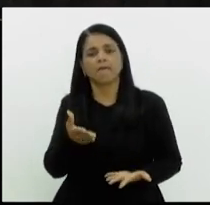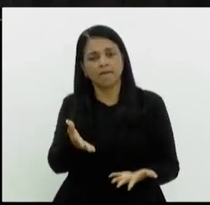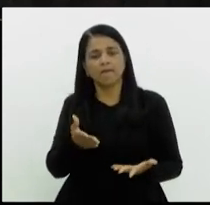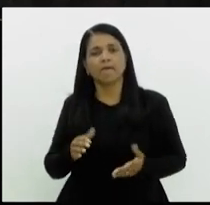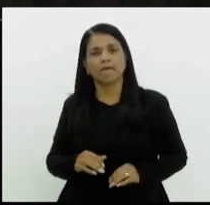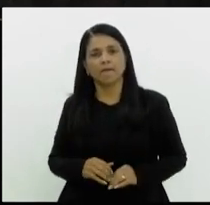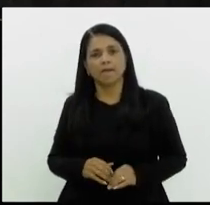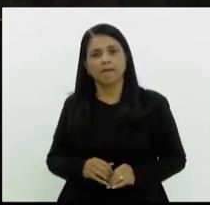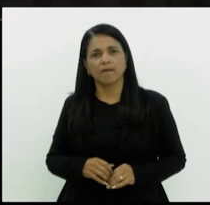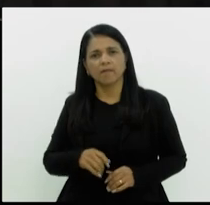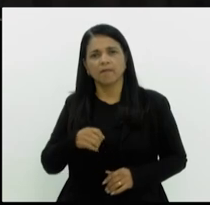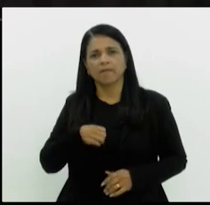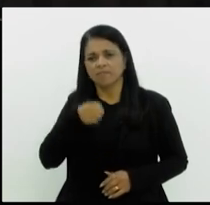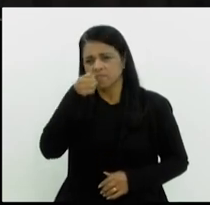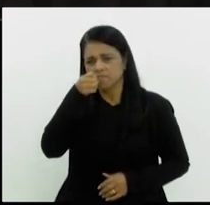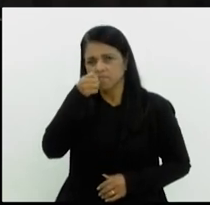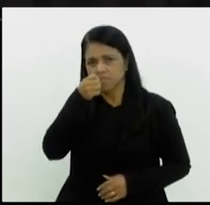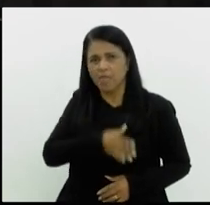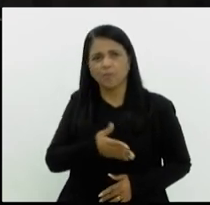Um debochado.